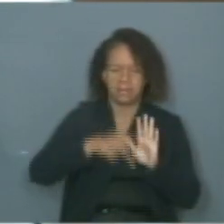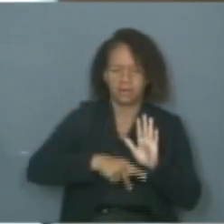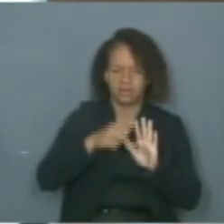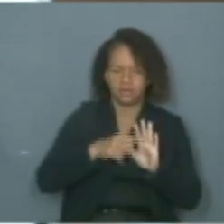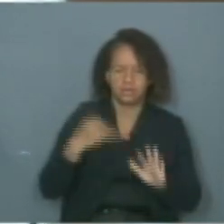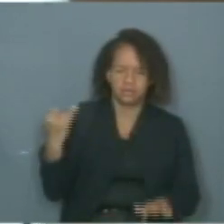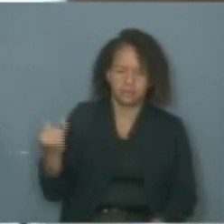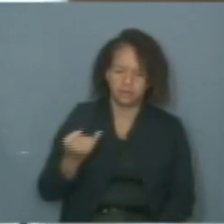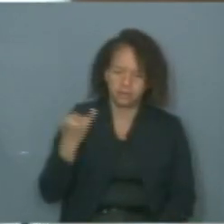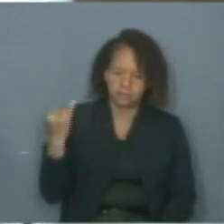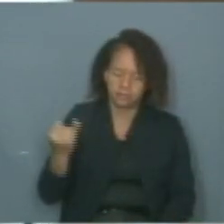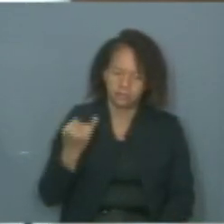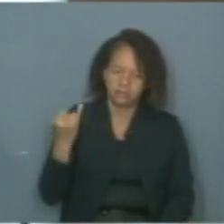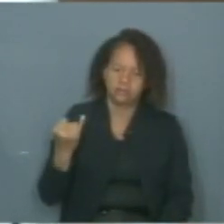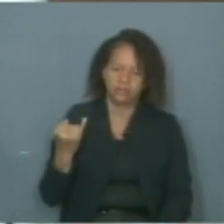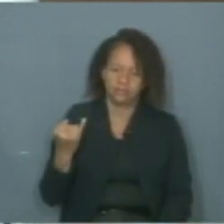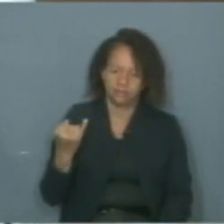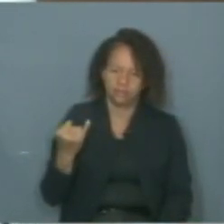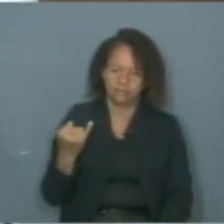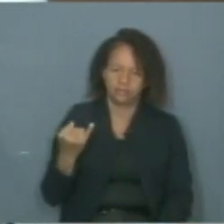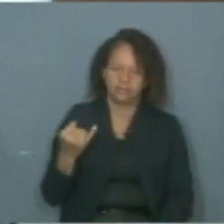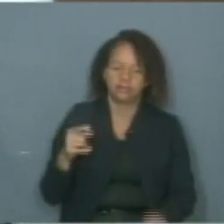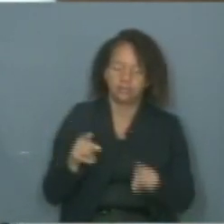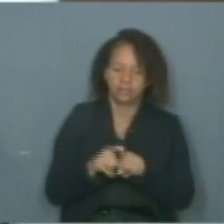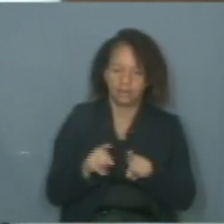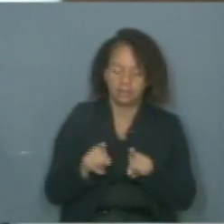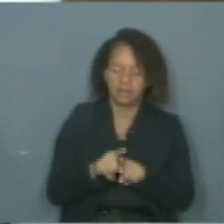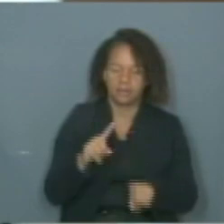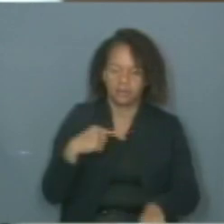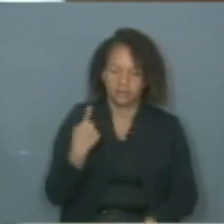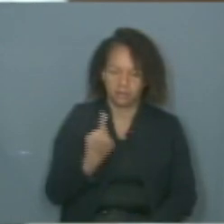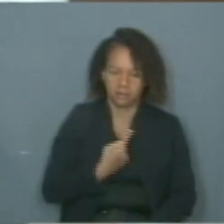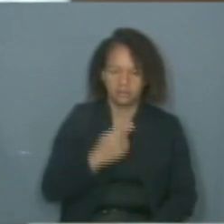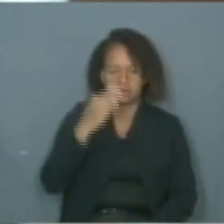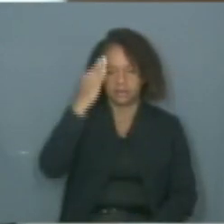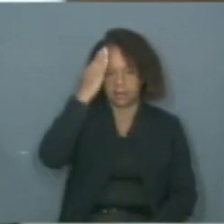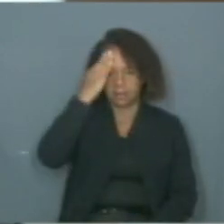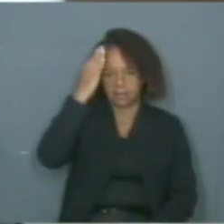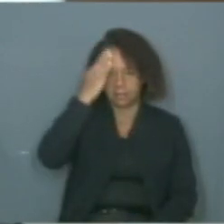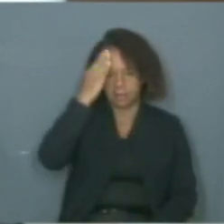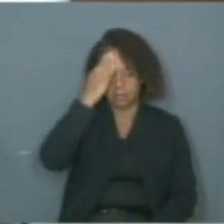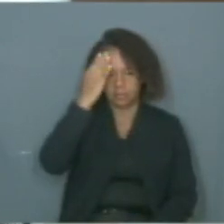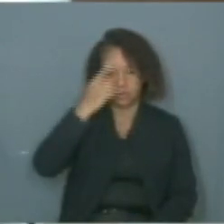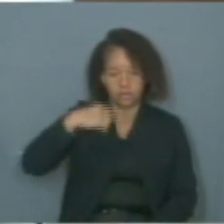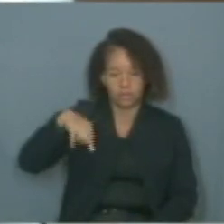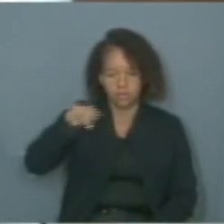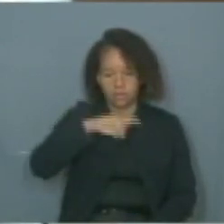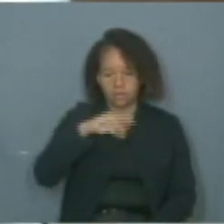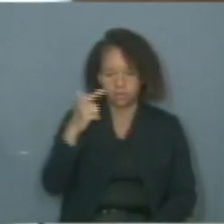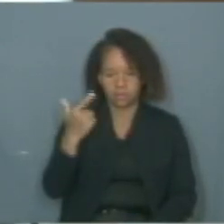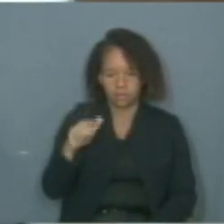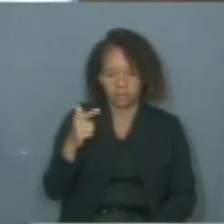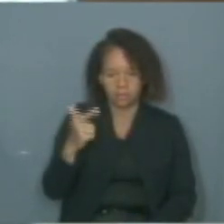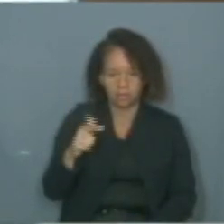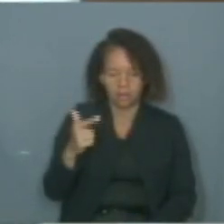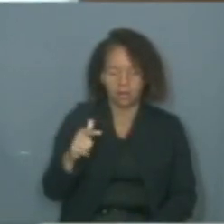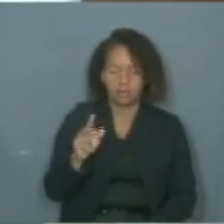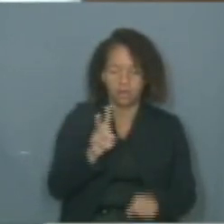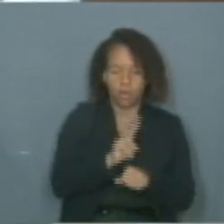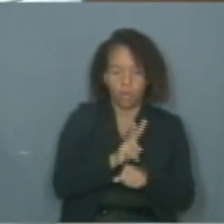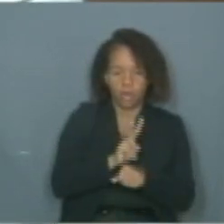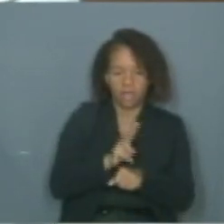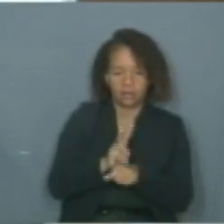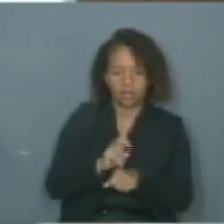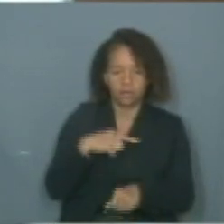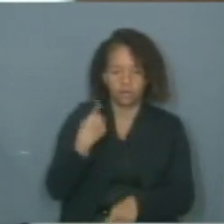uma importância tão grande, sobretudo quando nós sabemos que nós ainda não temos o devido cuidado